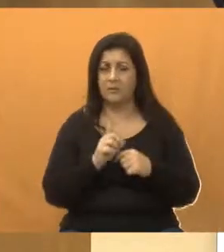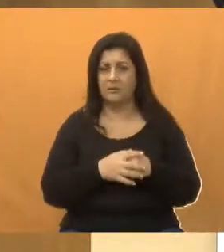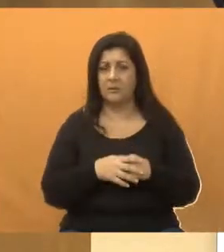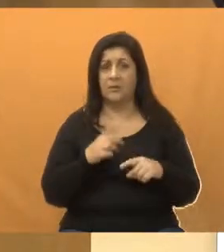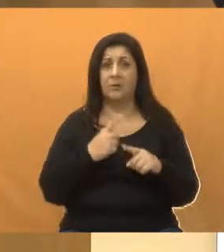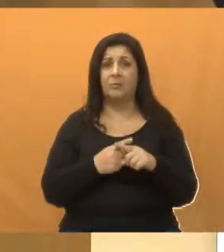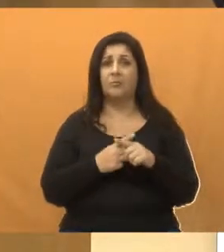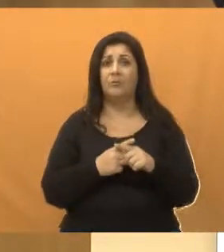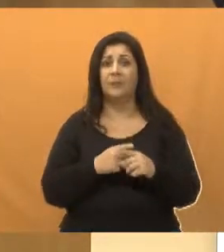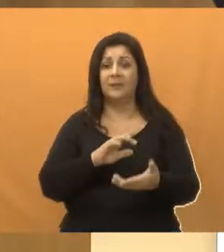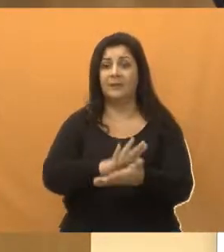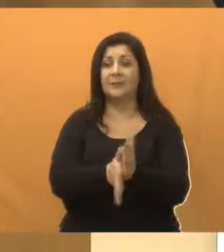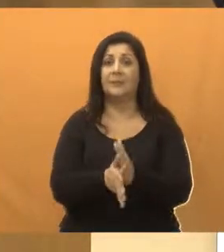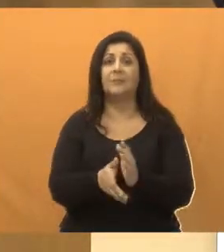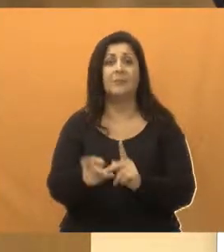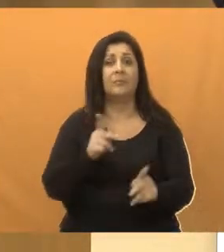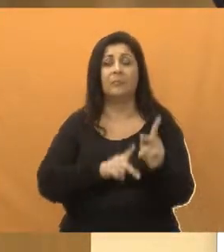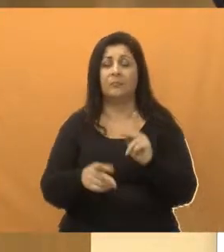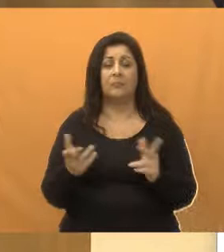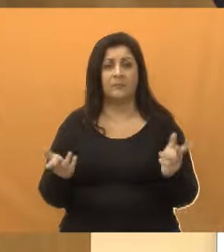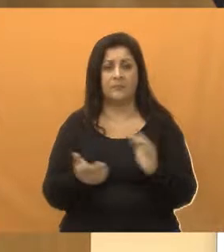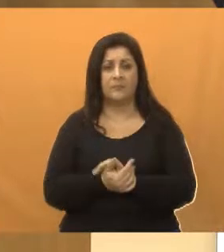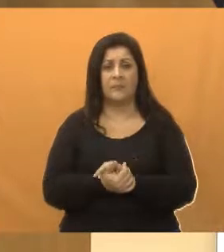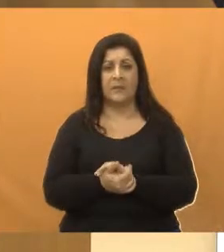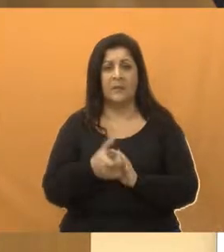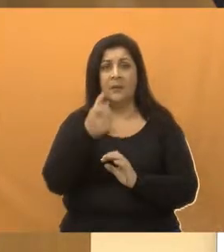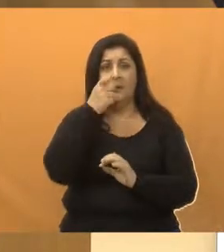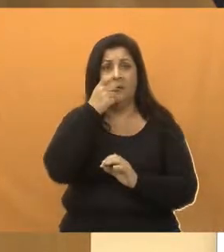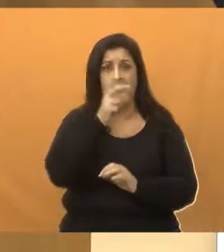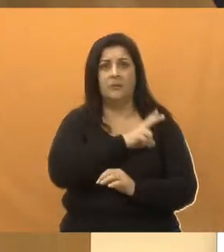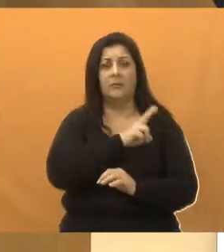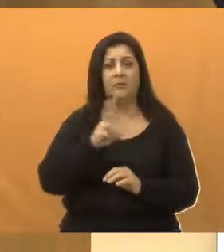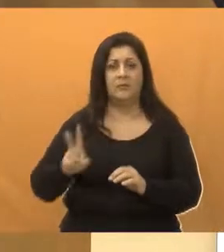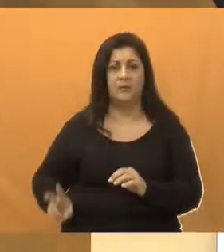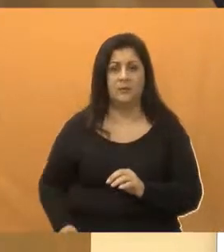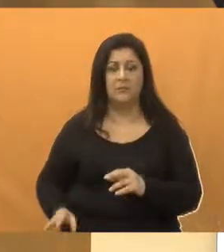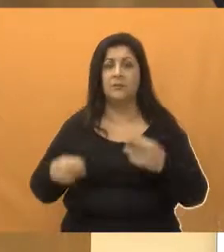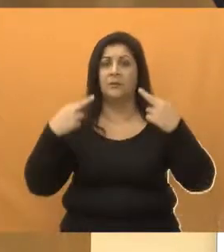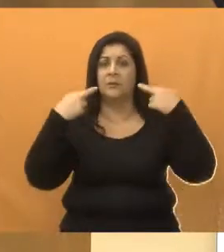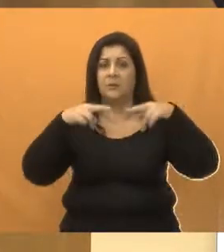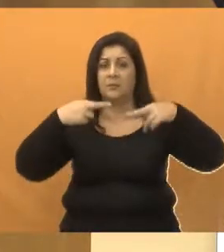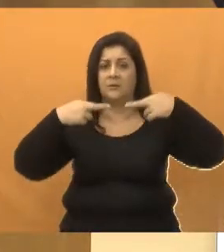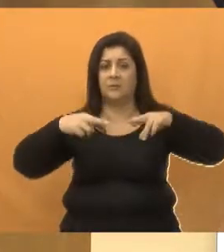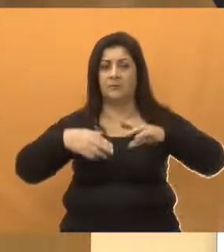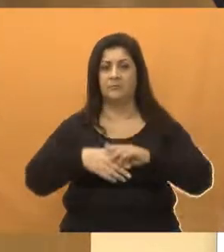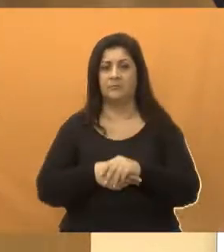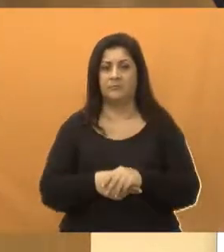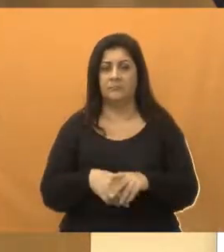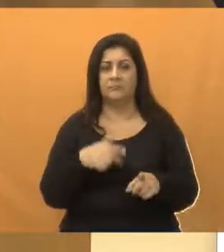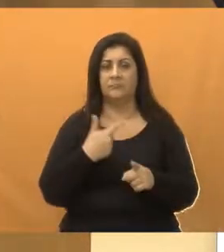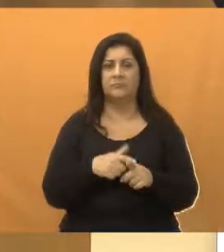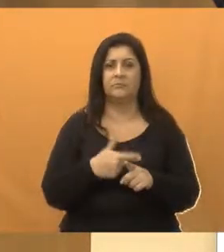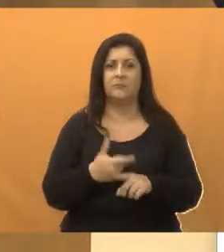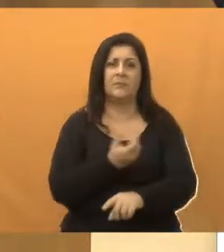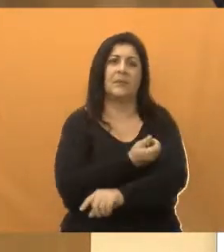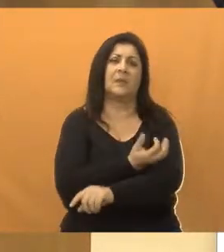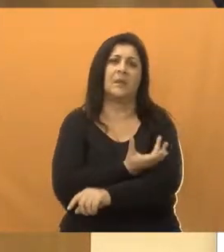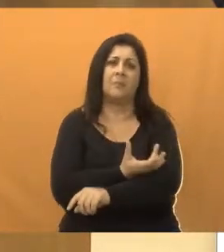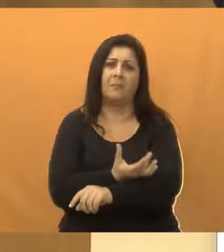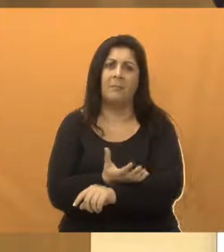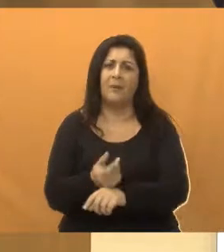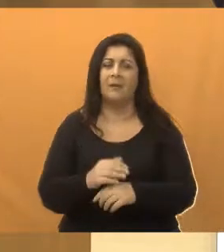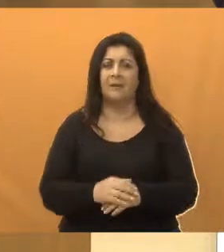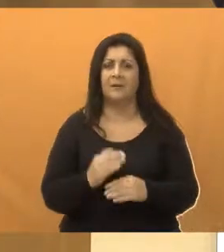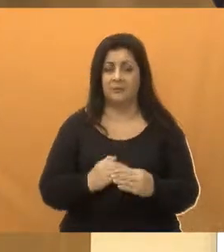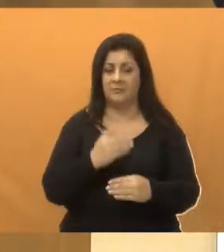a população como um todo. Eu vi aqui vereadores, inclusive da base, reclamando aqui de problemas de mato na frente da Secretaria